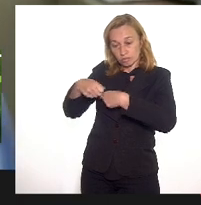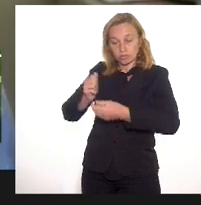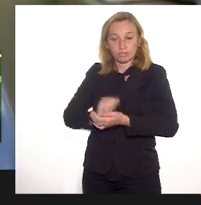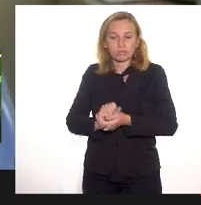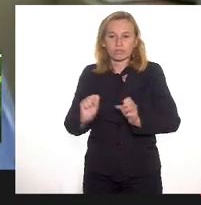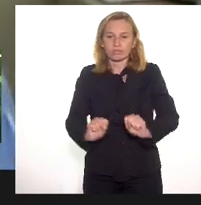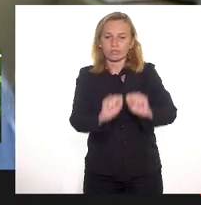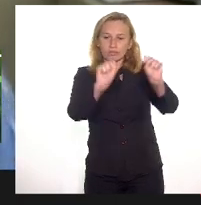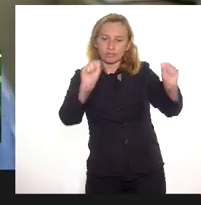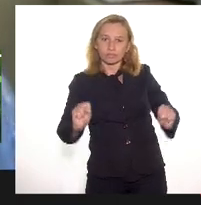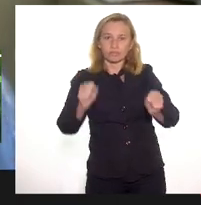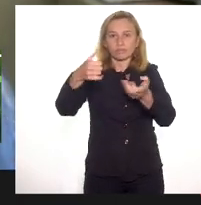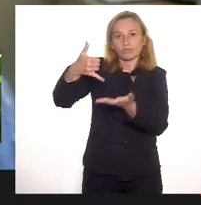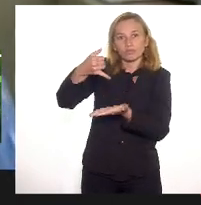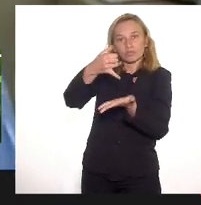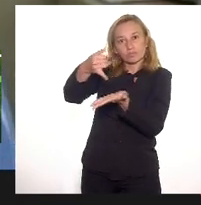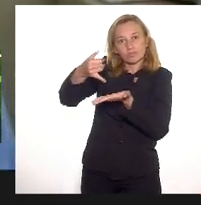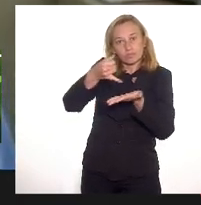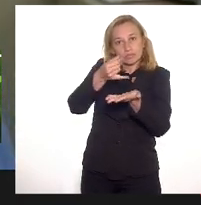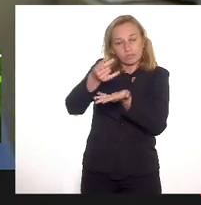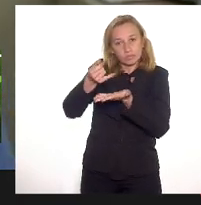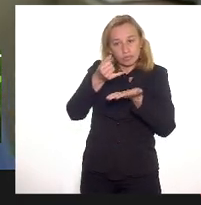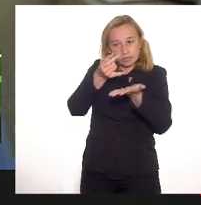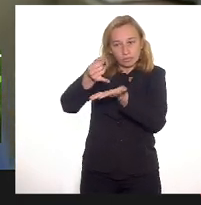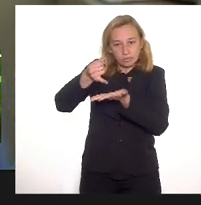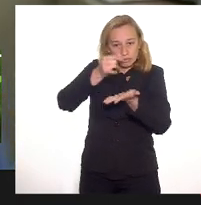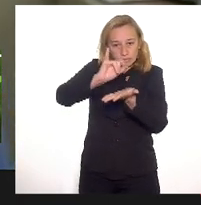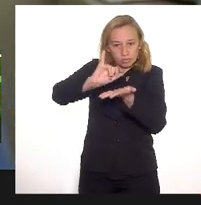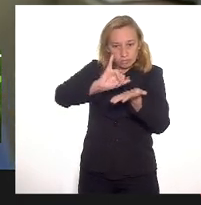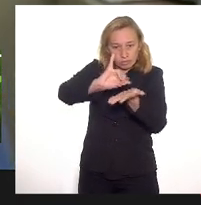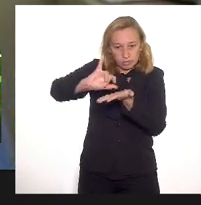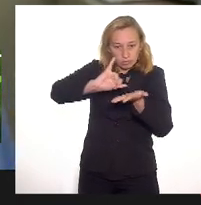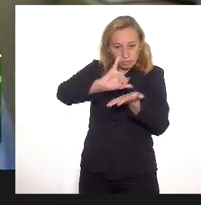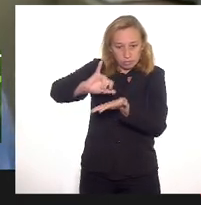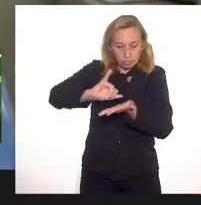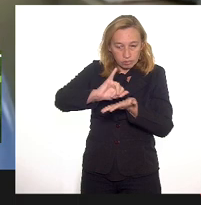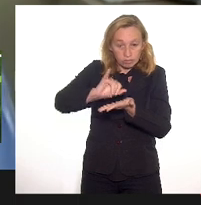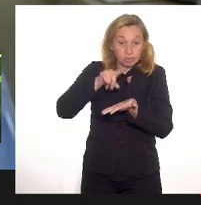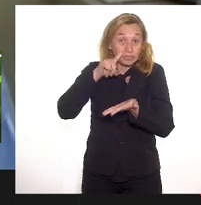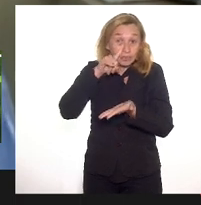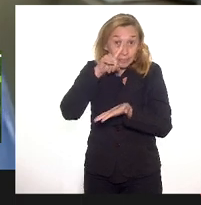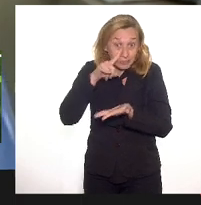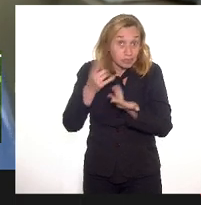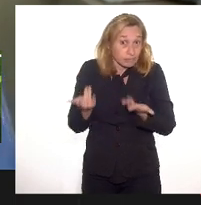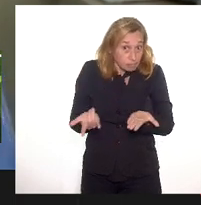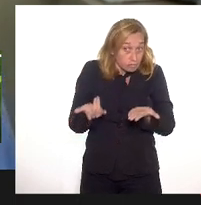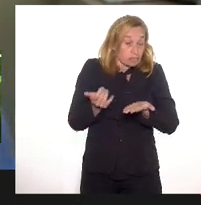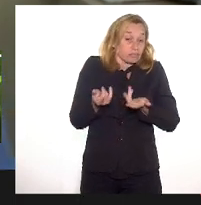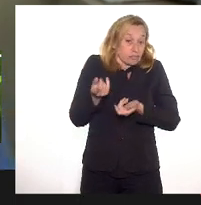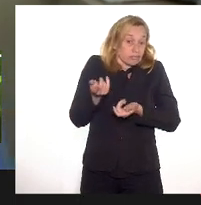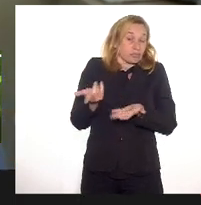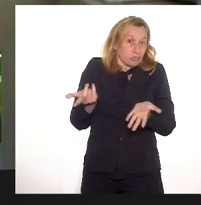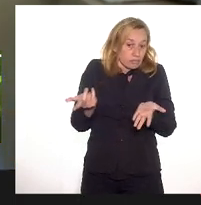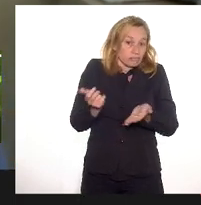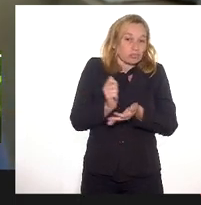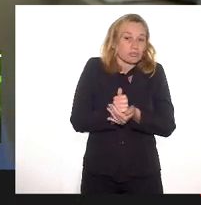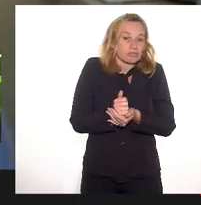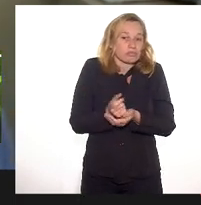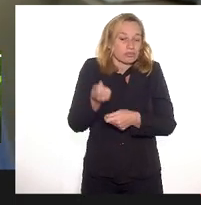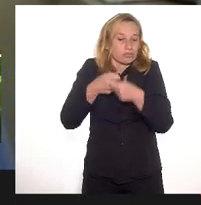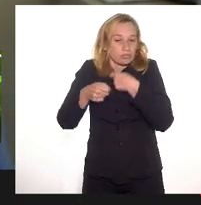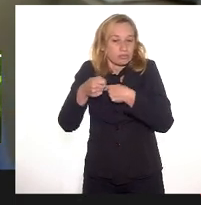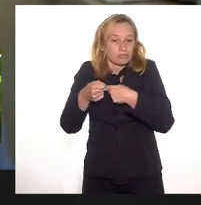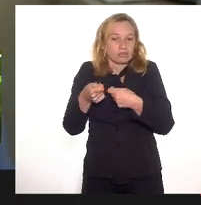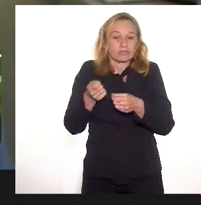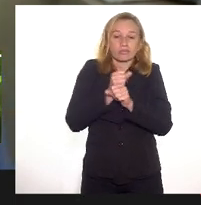sistema capitalista, é um negócio de risco. E como me ensinou há muitos